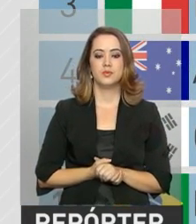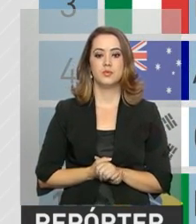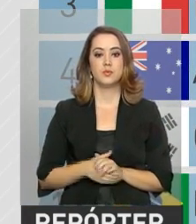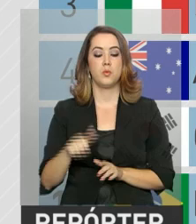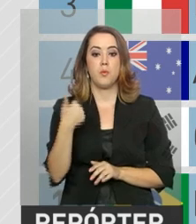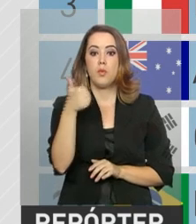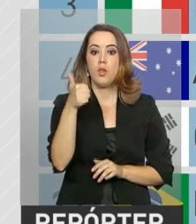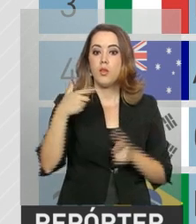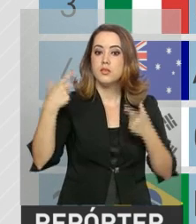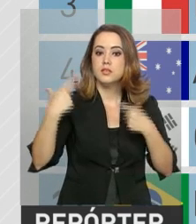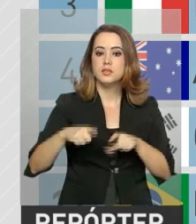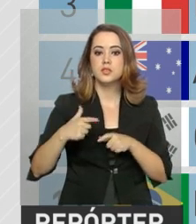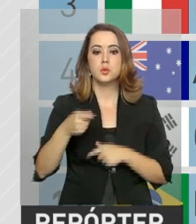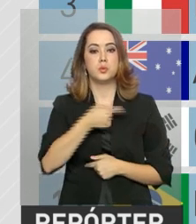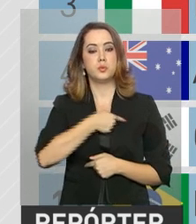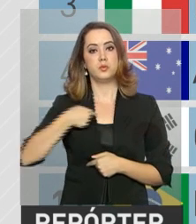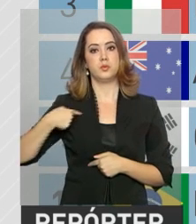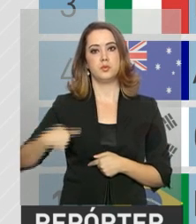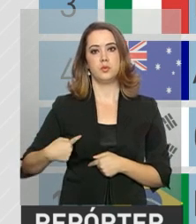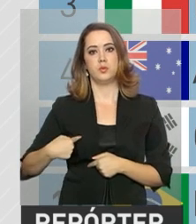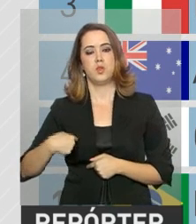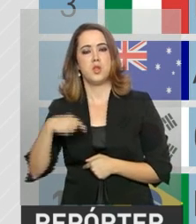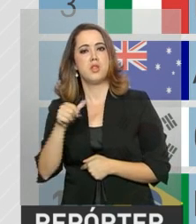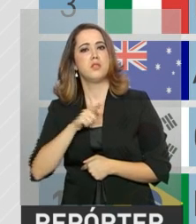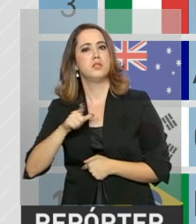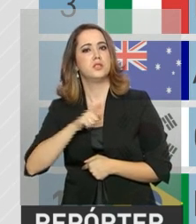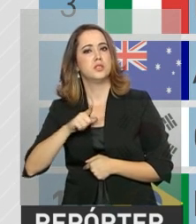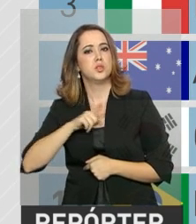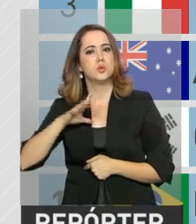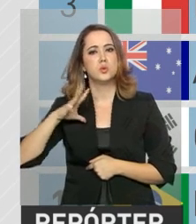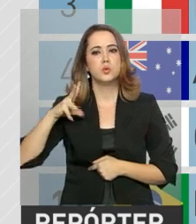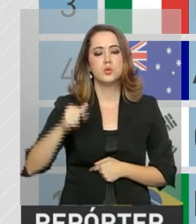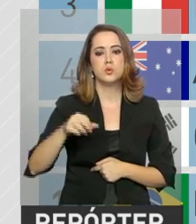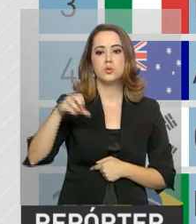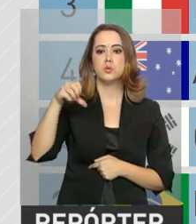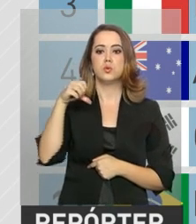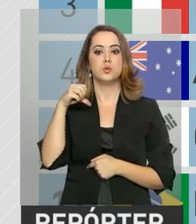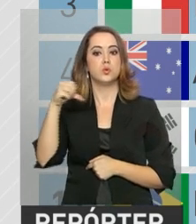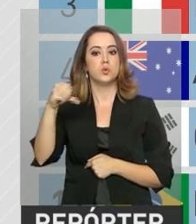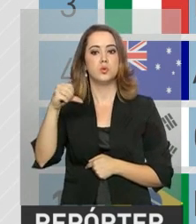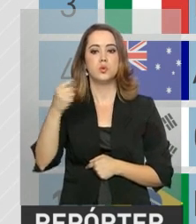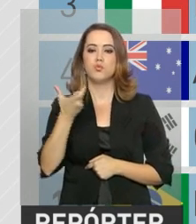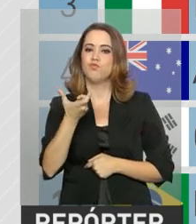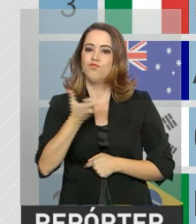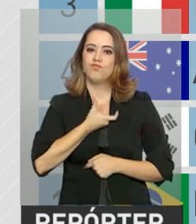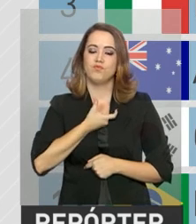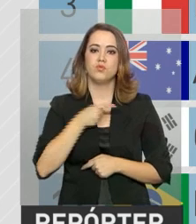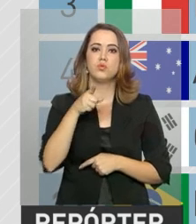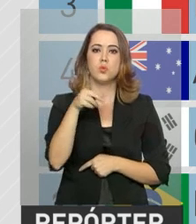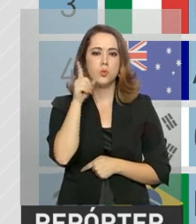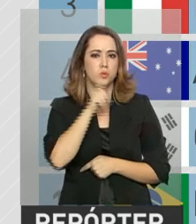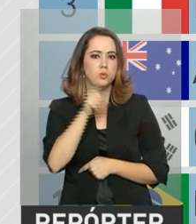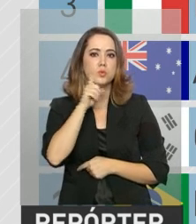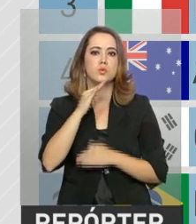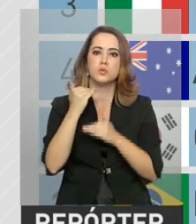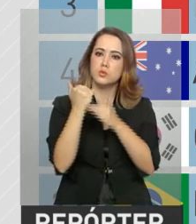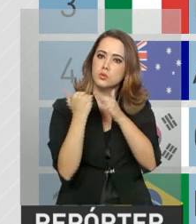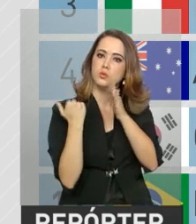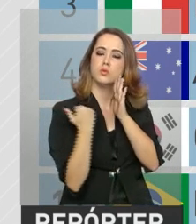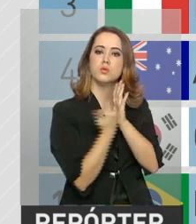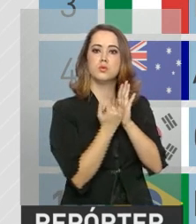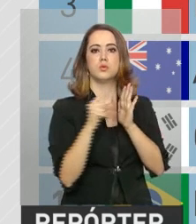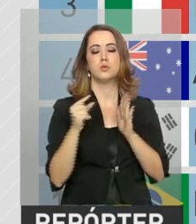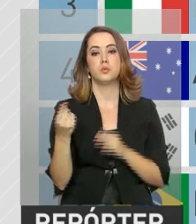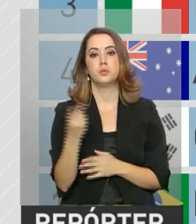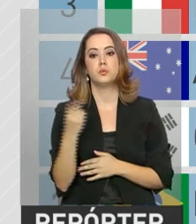Em primeiro lugar está a China, com 4 de ouro, 2 de prata e 3 de bronze, total de 9. Os Estados Unidos vem logo em seguida com 3 de ouro,